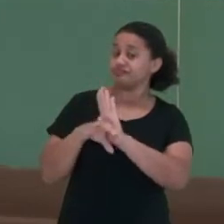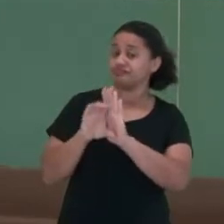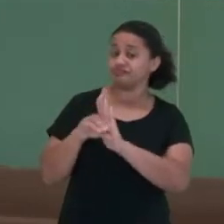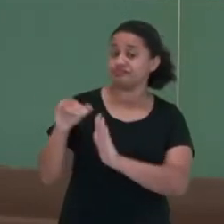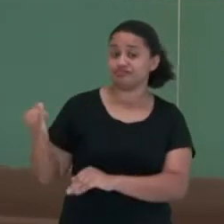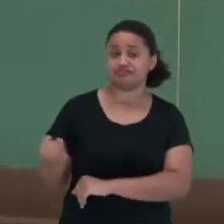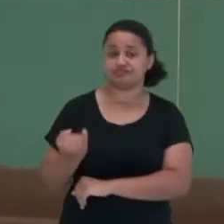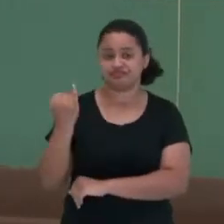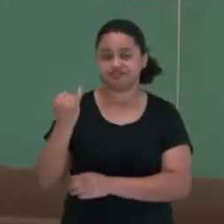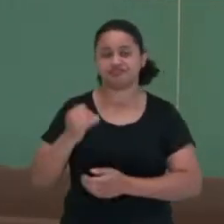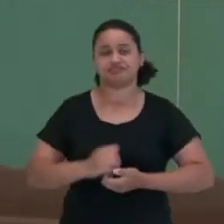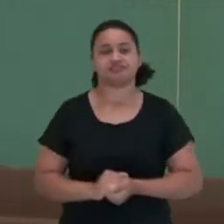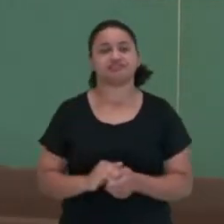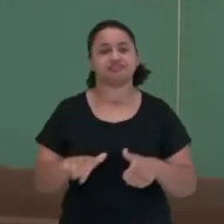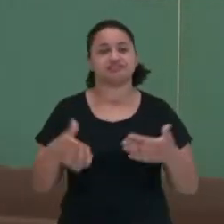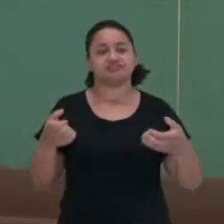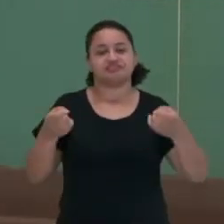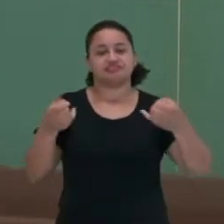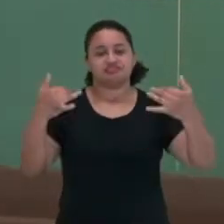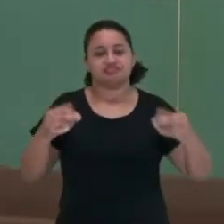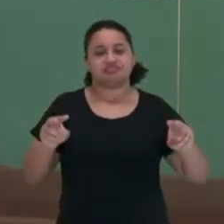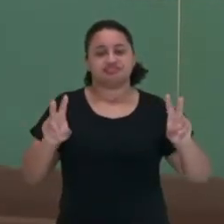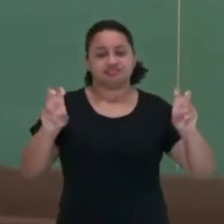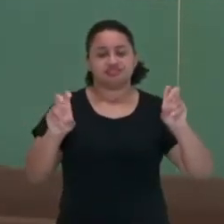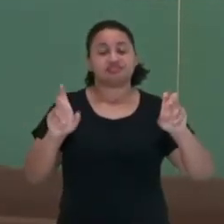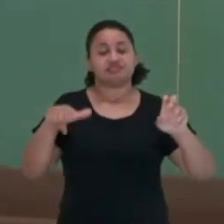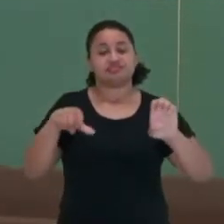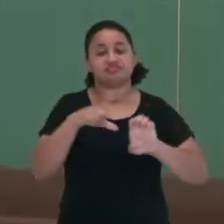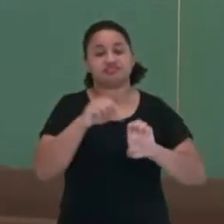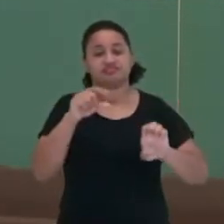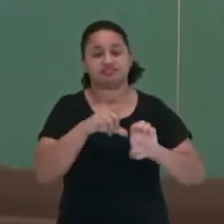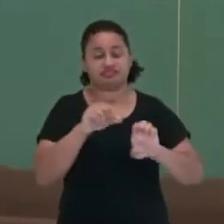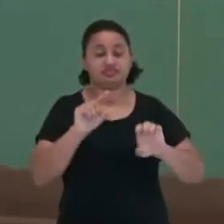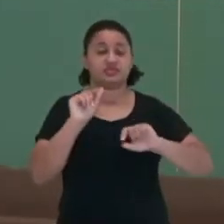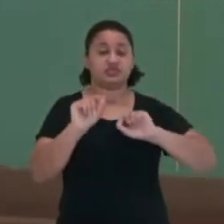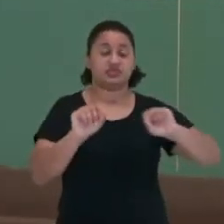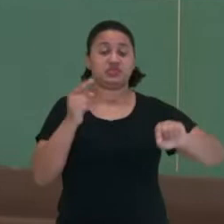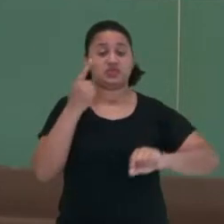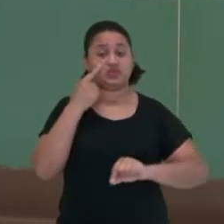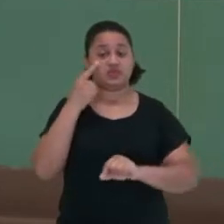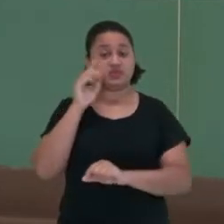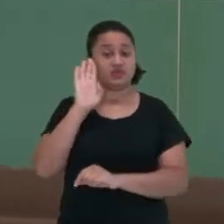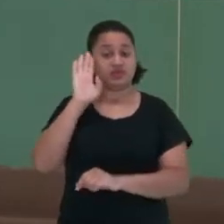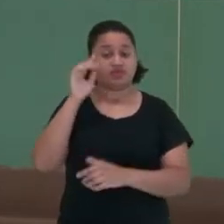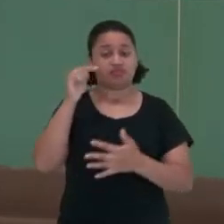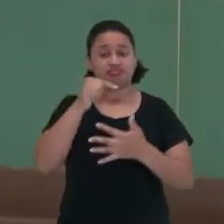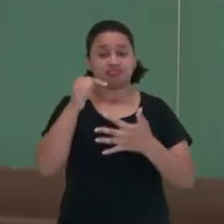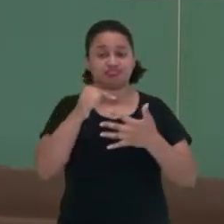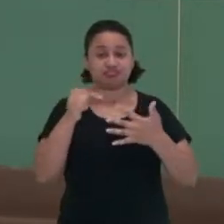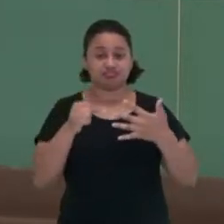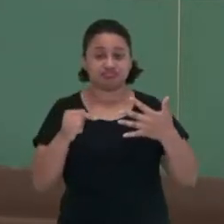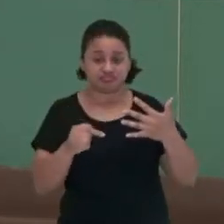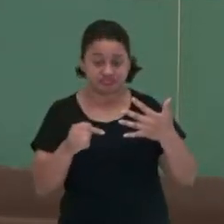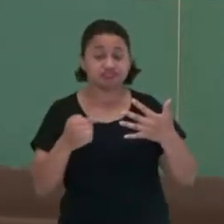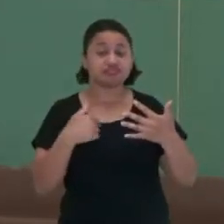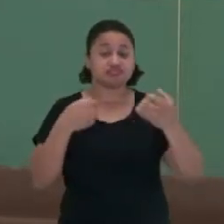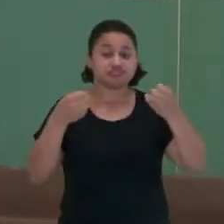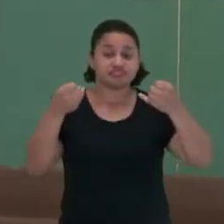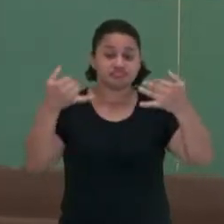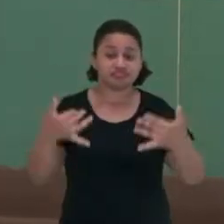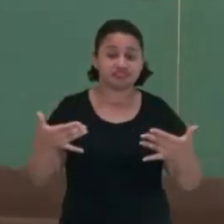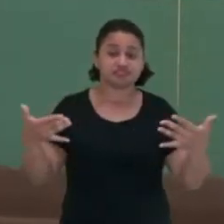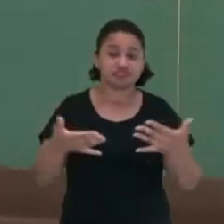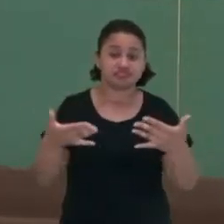como a gente comentou, o nosso tema é empreendedorismo e vamos ver os principais tópicos que a gente vai conversar no